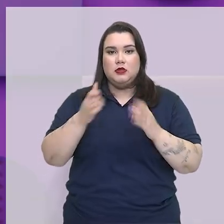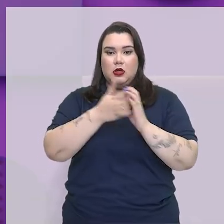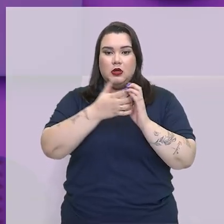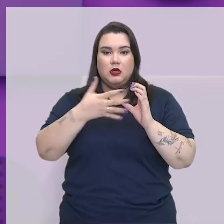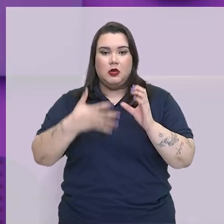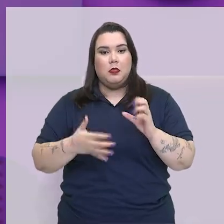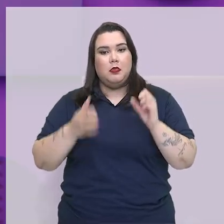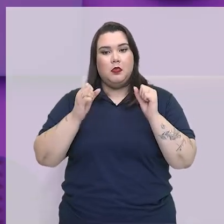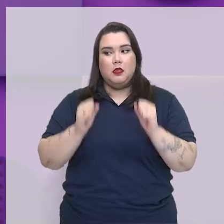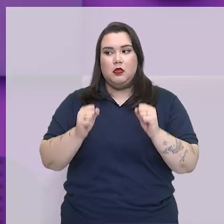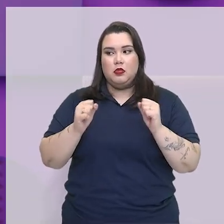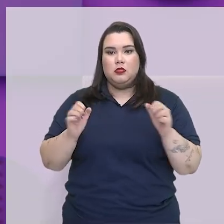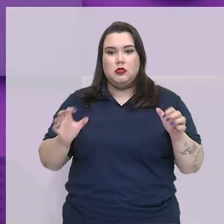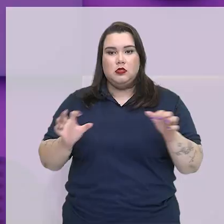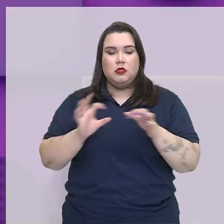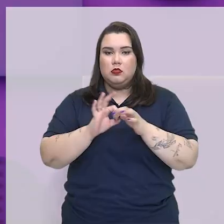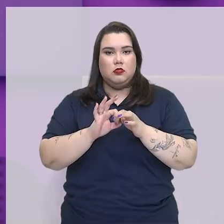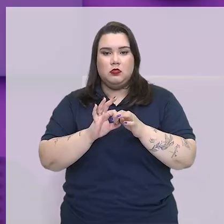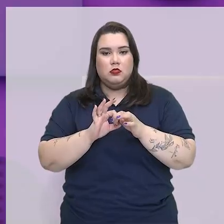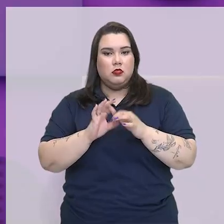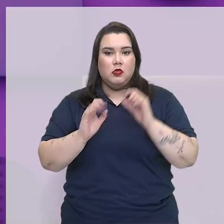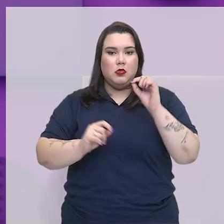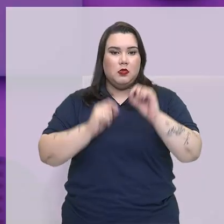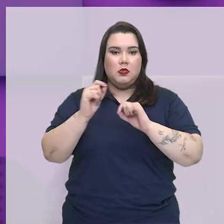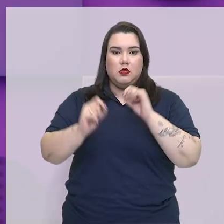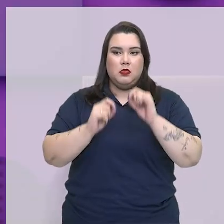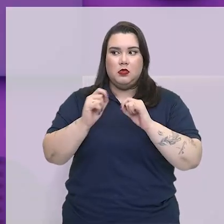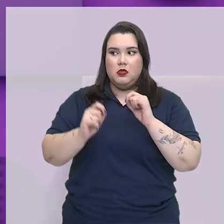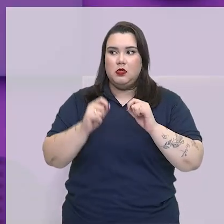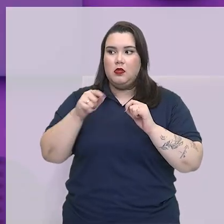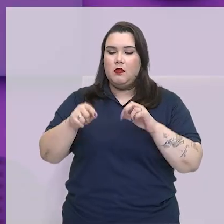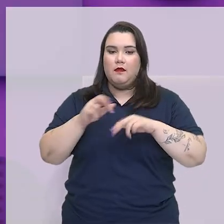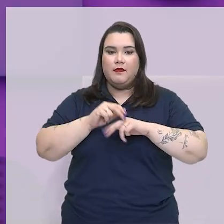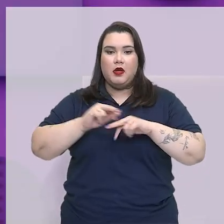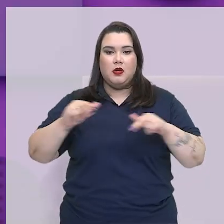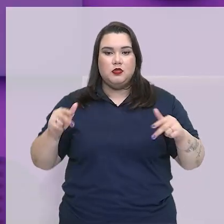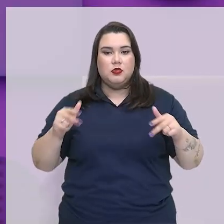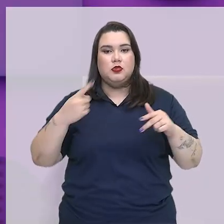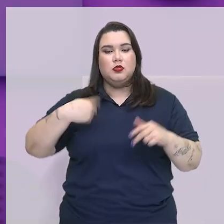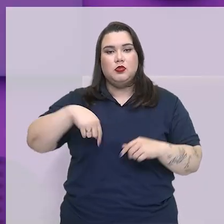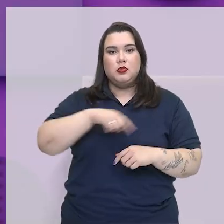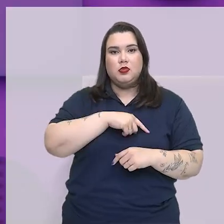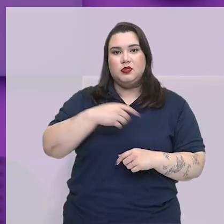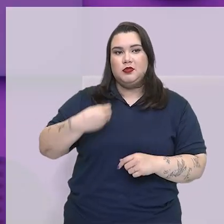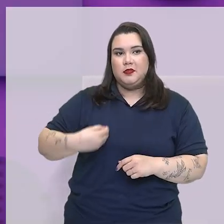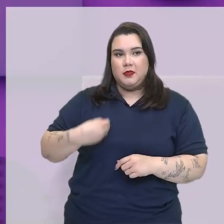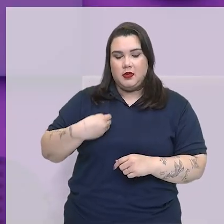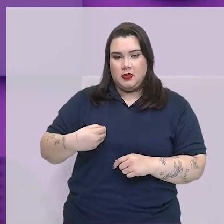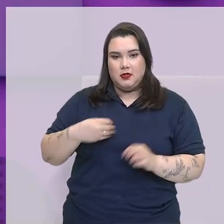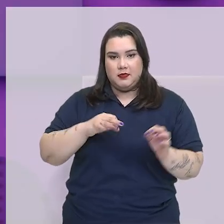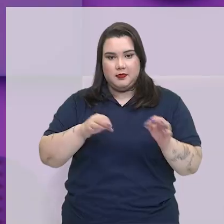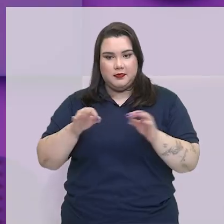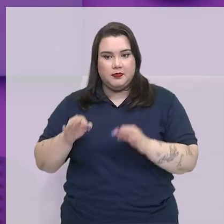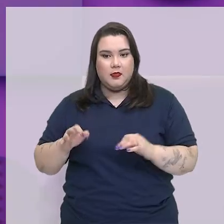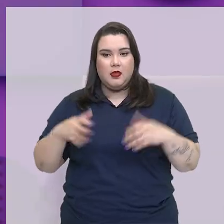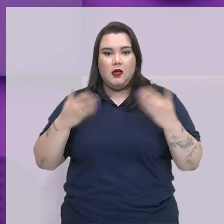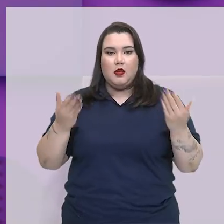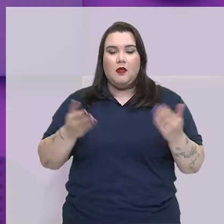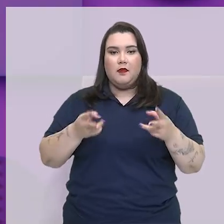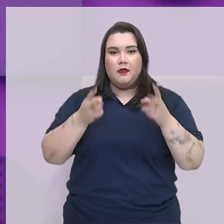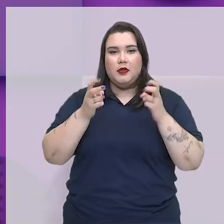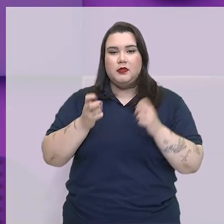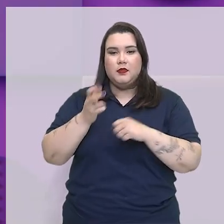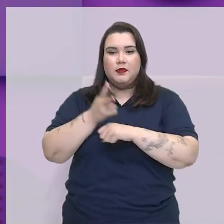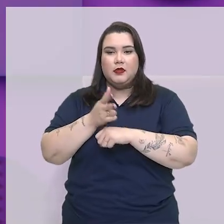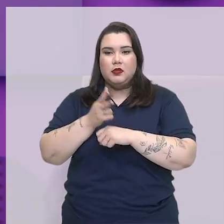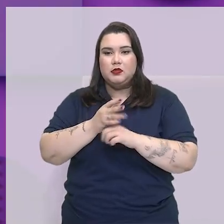geométricos, eles podem ser associados de maneira intuitiva a diferentes coisas que nos rodeiam. Então, vejamos um